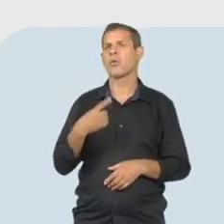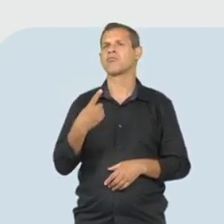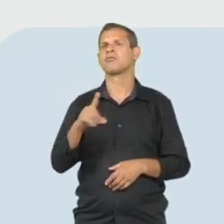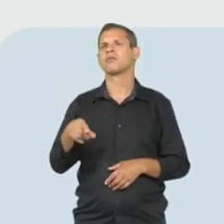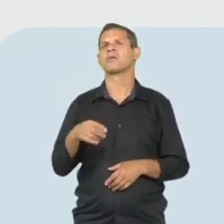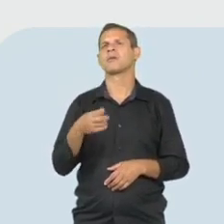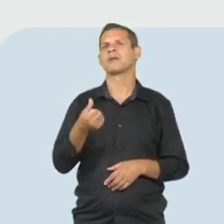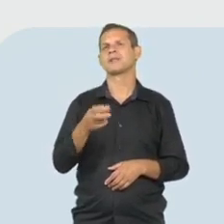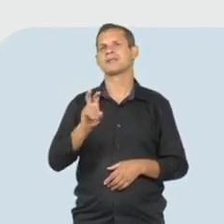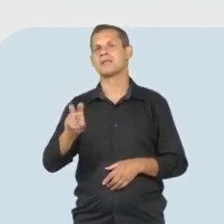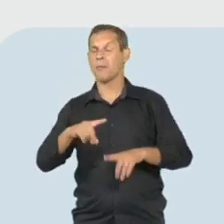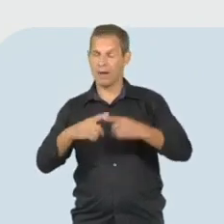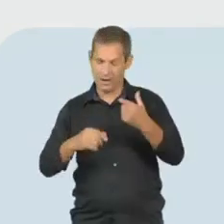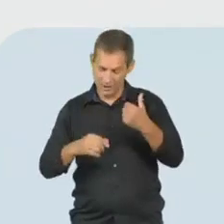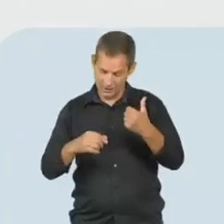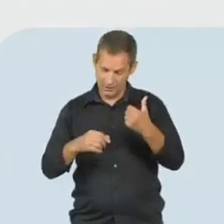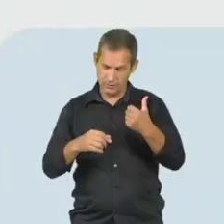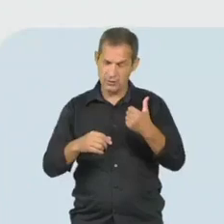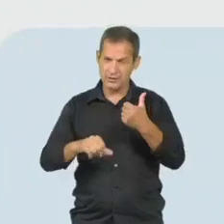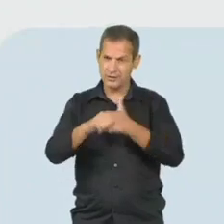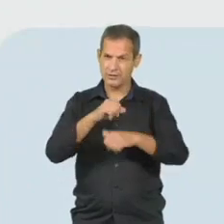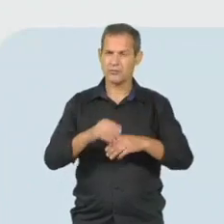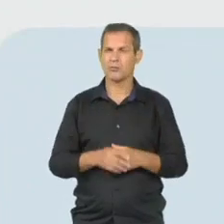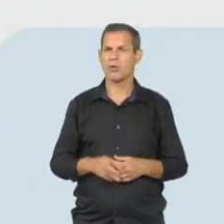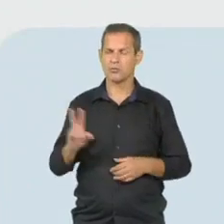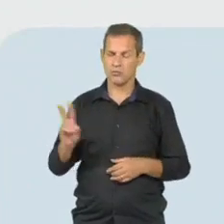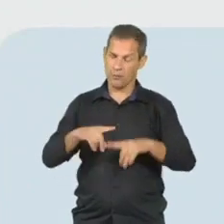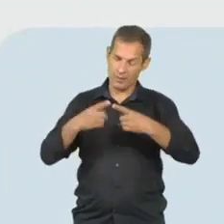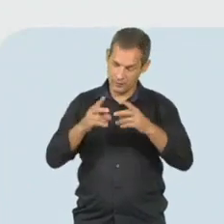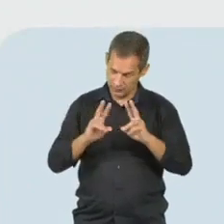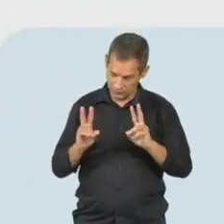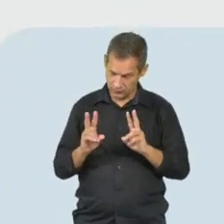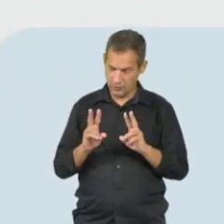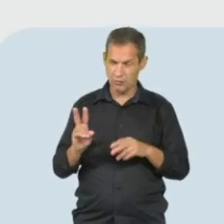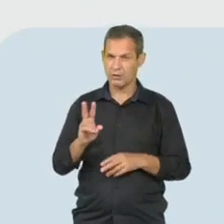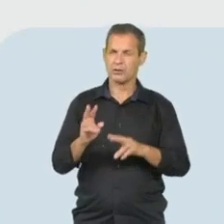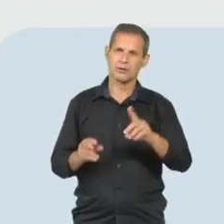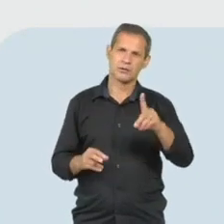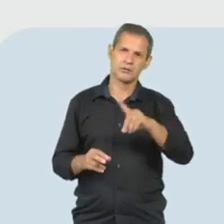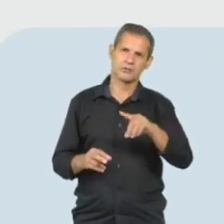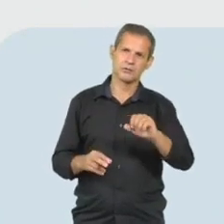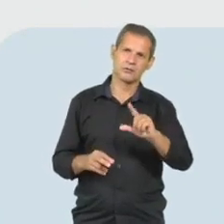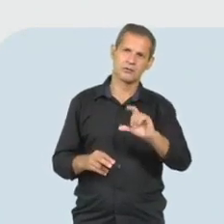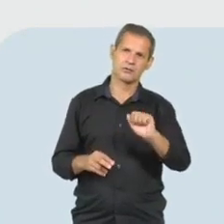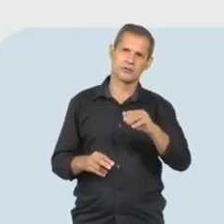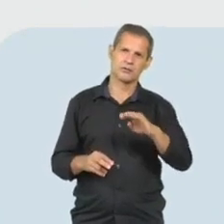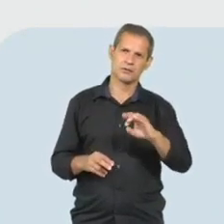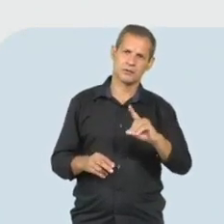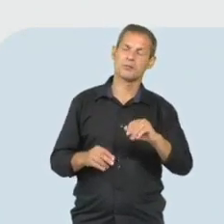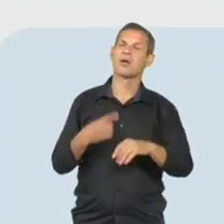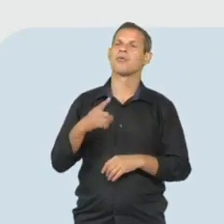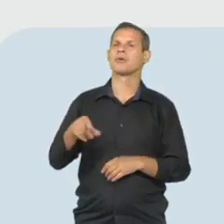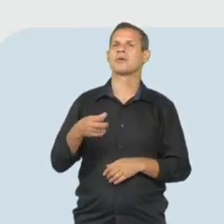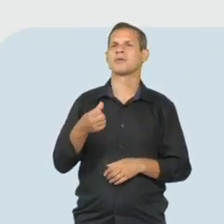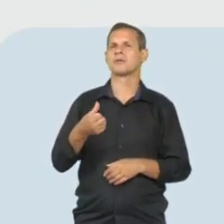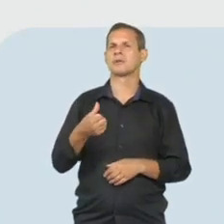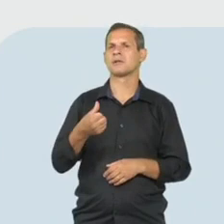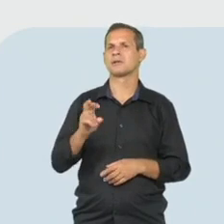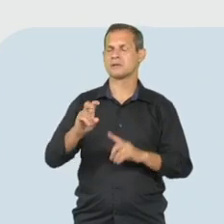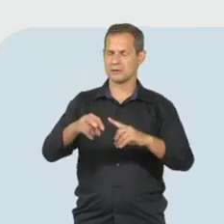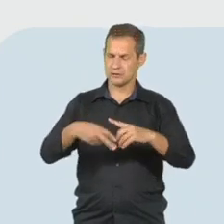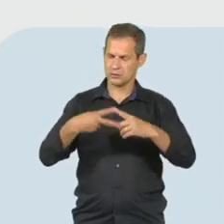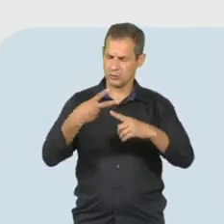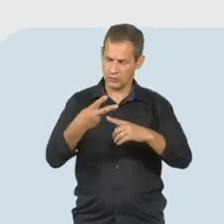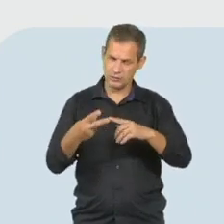1,65. Só transferir o valor, esse aqui é o valor do Z lambda, 1,65 elevado ao quadrado, variância é